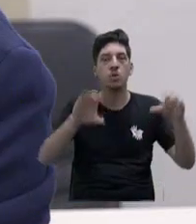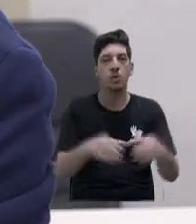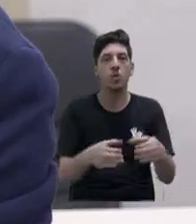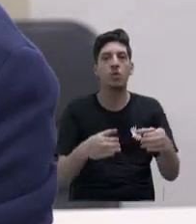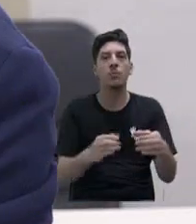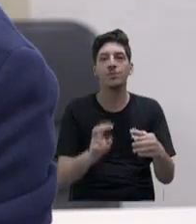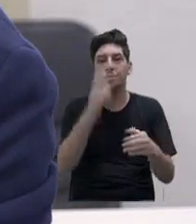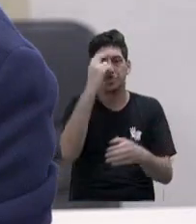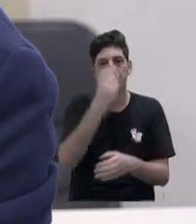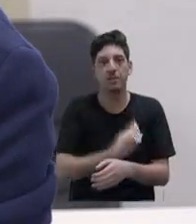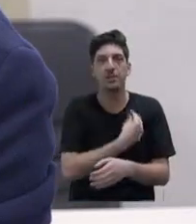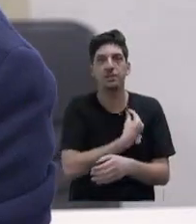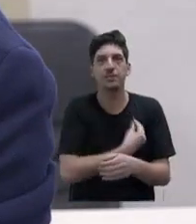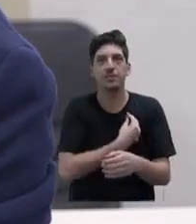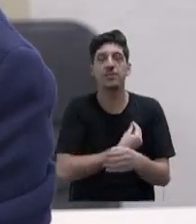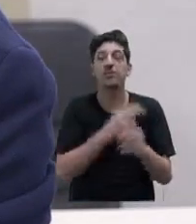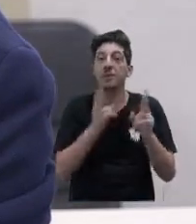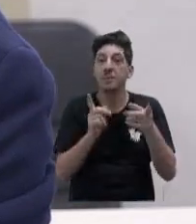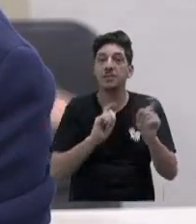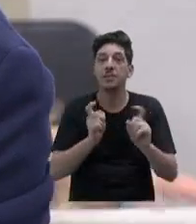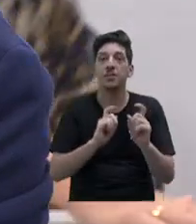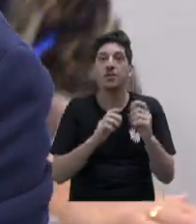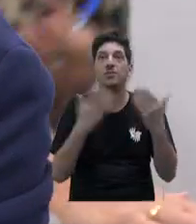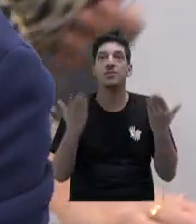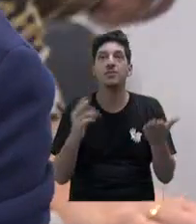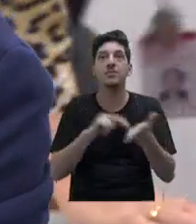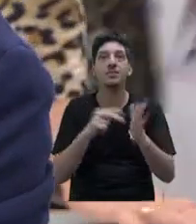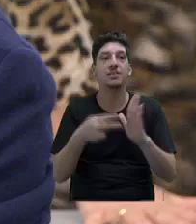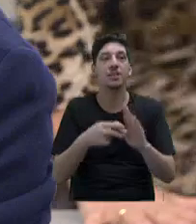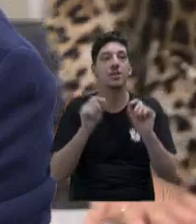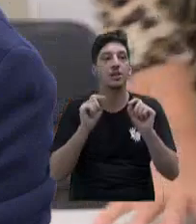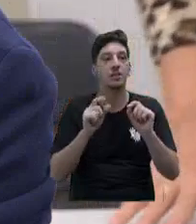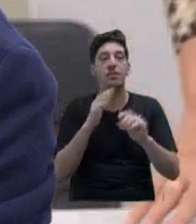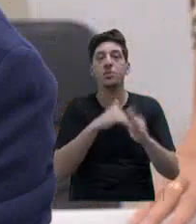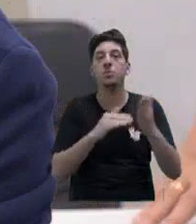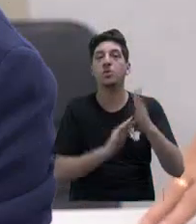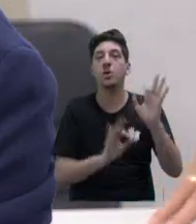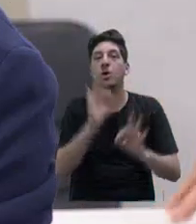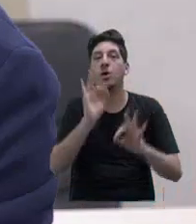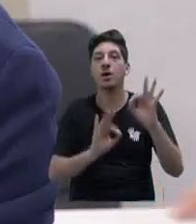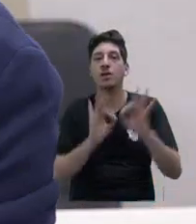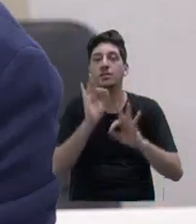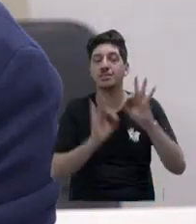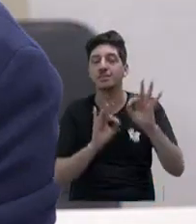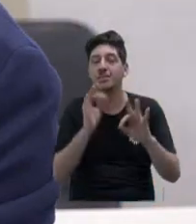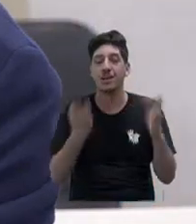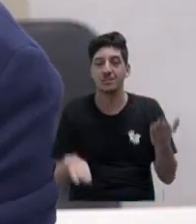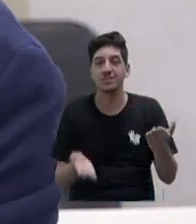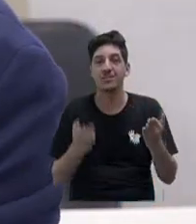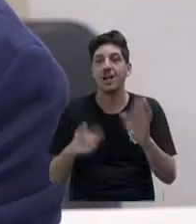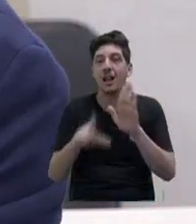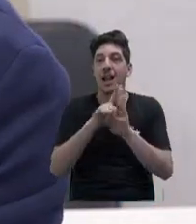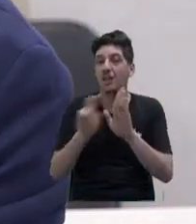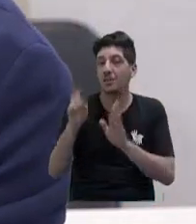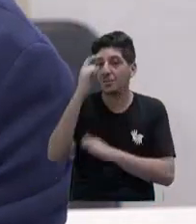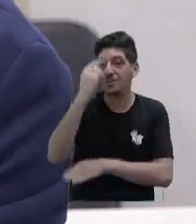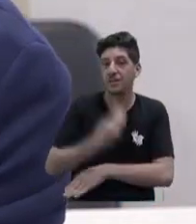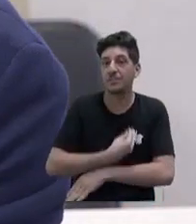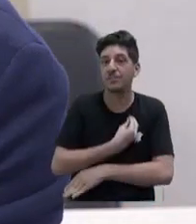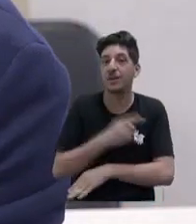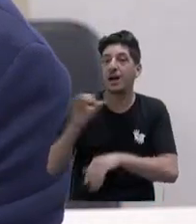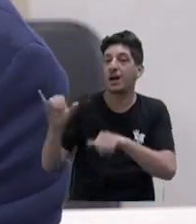Viva nessa reunião do Conselho, ou seja, tudo organizado. E ela não sobrepõe. A lei da cultura viva, ela é